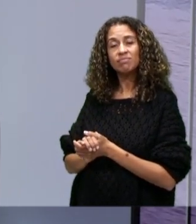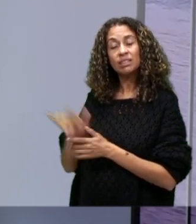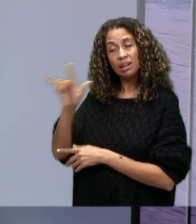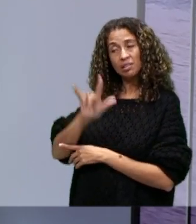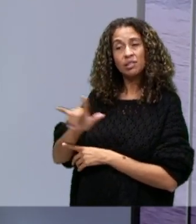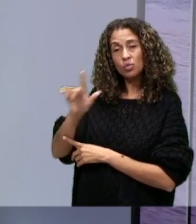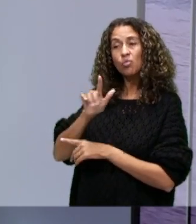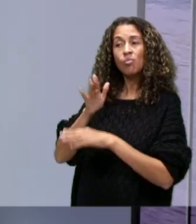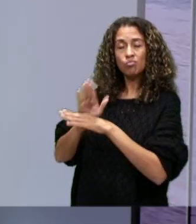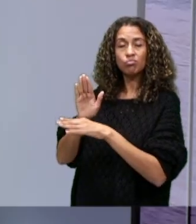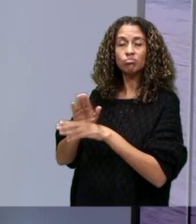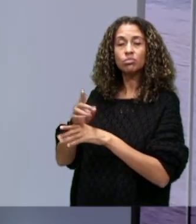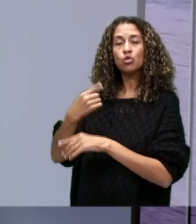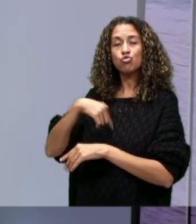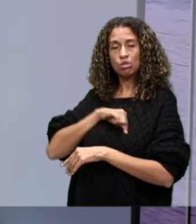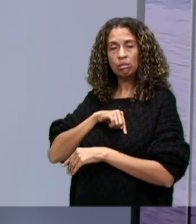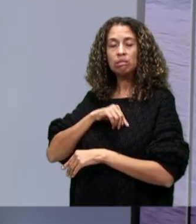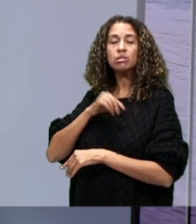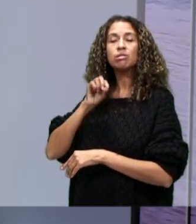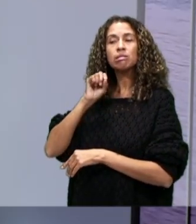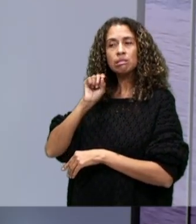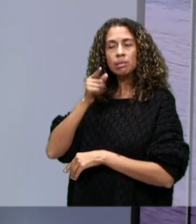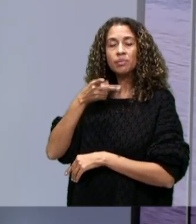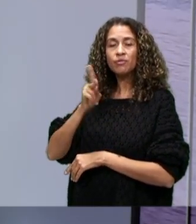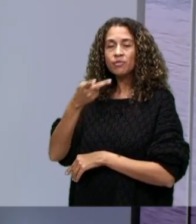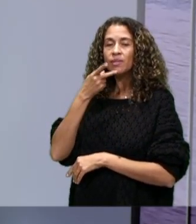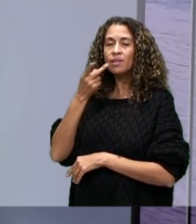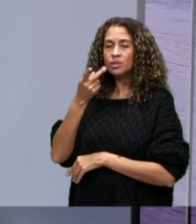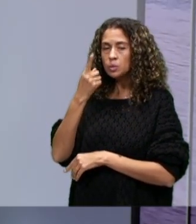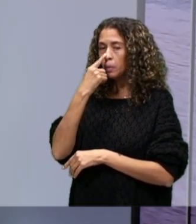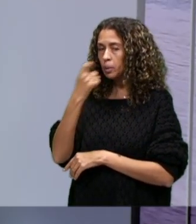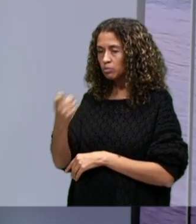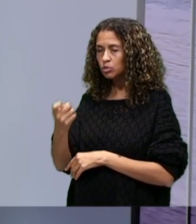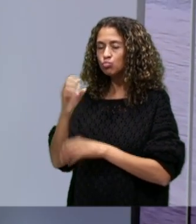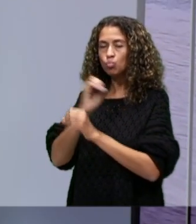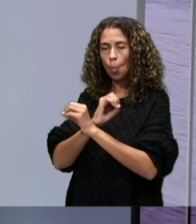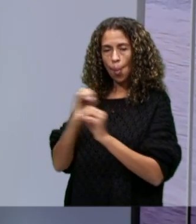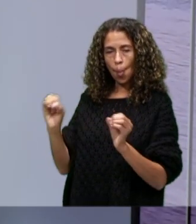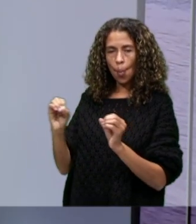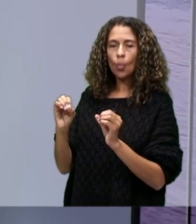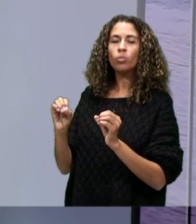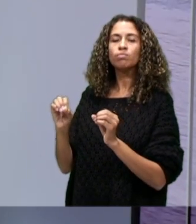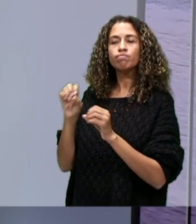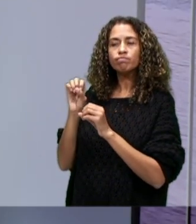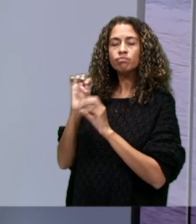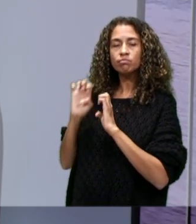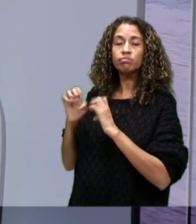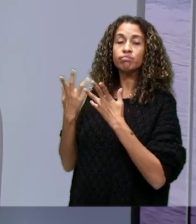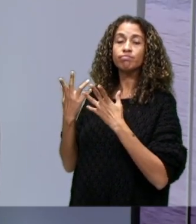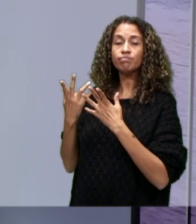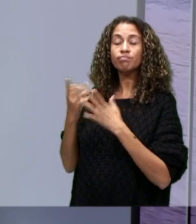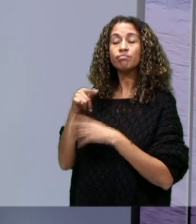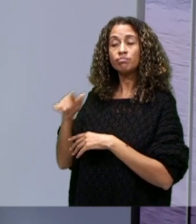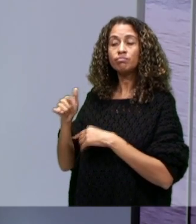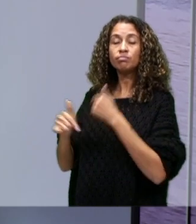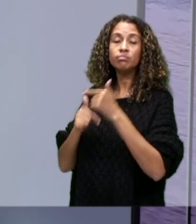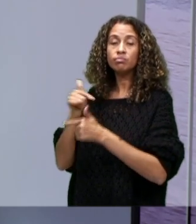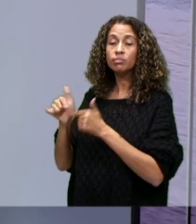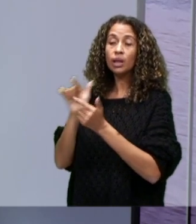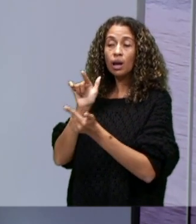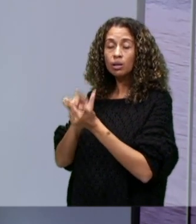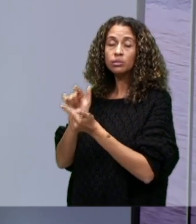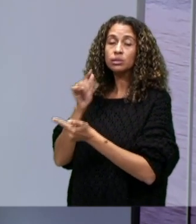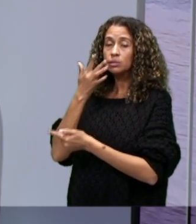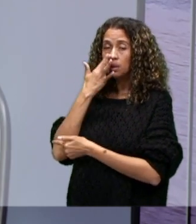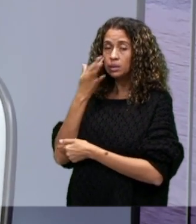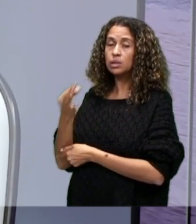sempre ajuda. A gente leva muitos resíduos, né? Faz o balcão Lixo Zero nas escolas, nos eventos, e ali trabalha um pouco essa parte